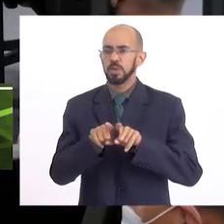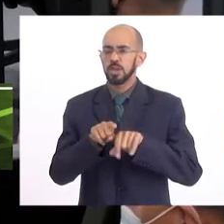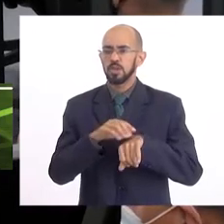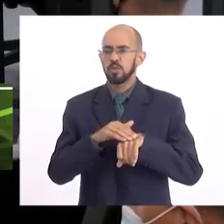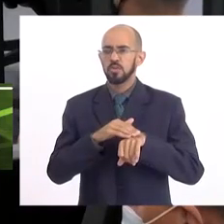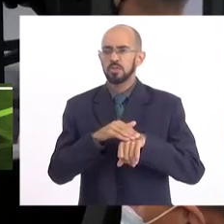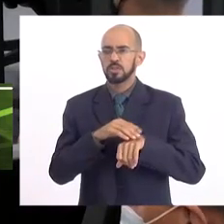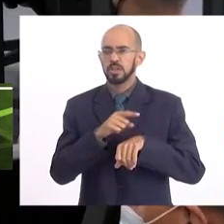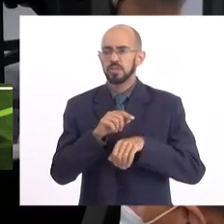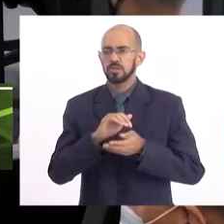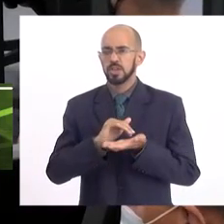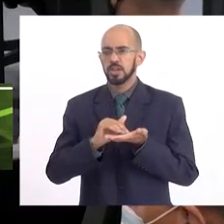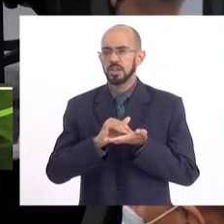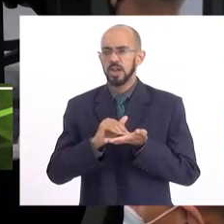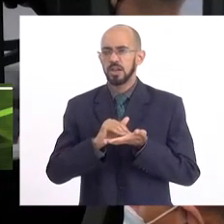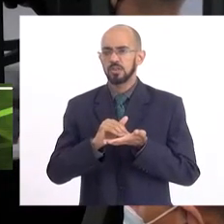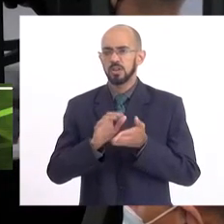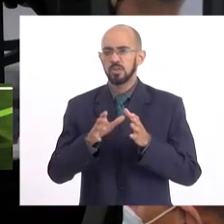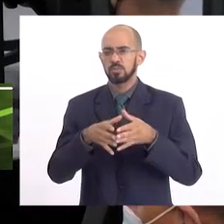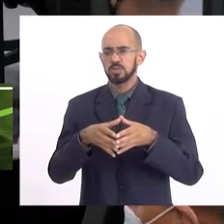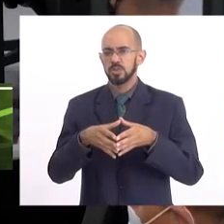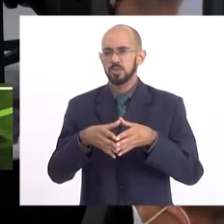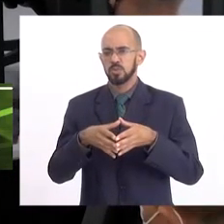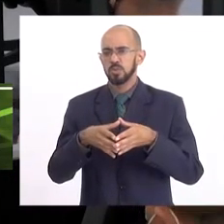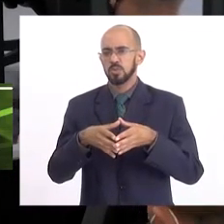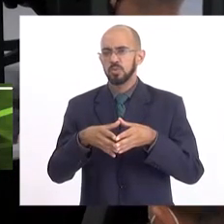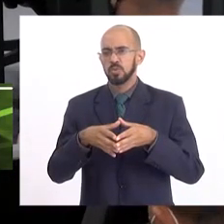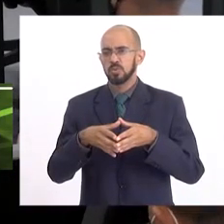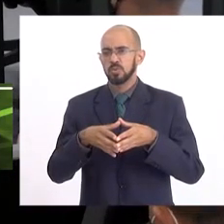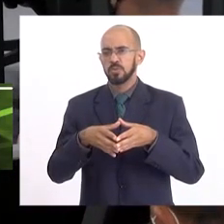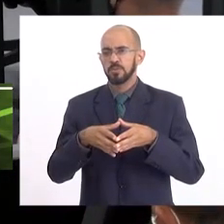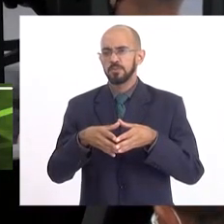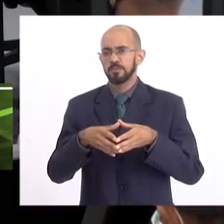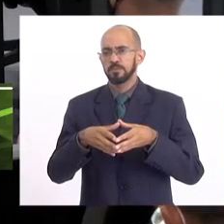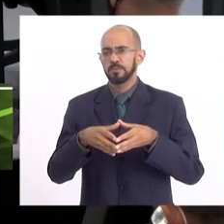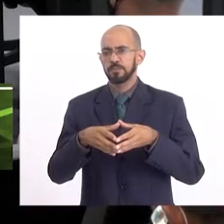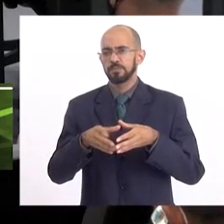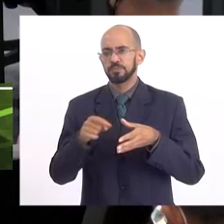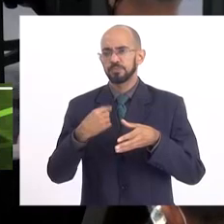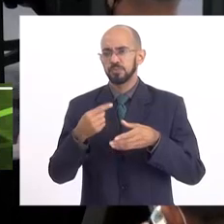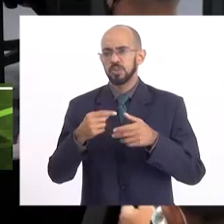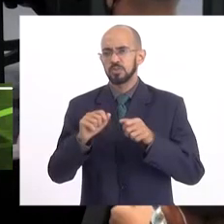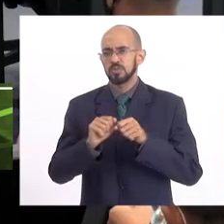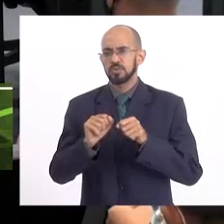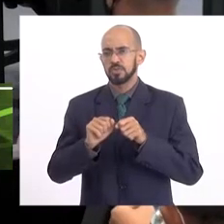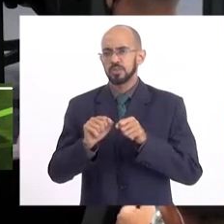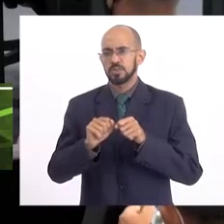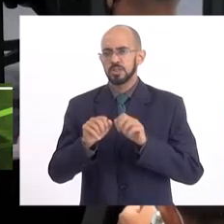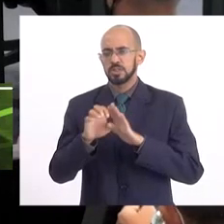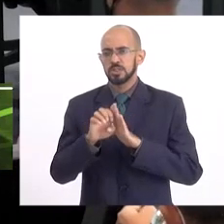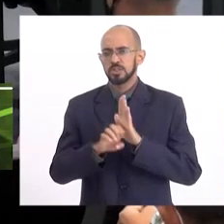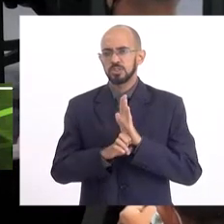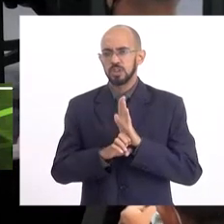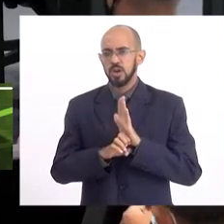das comissões, da Comissão de Servidores, que a gente vai fazer esse edital que foi